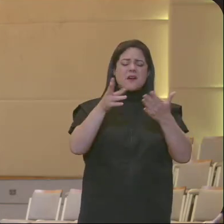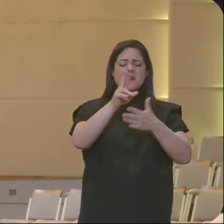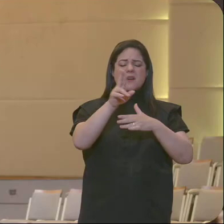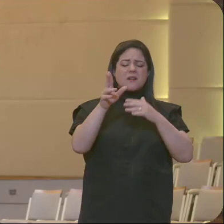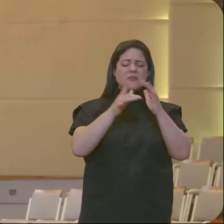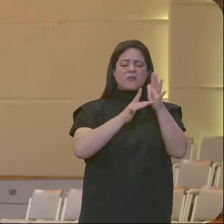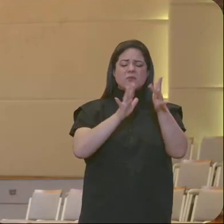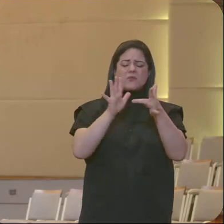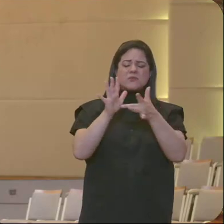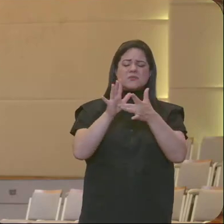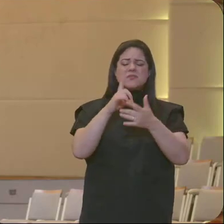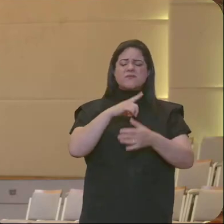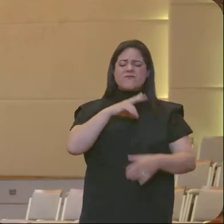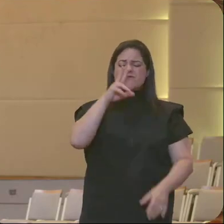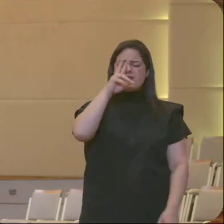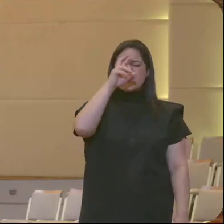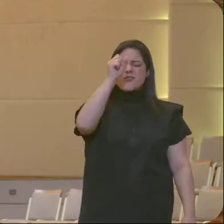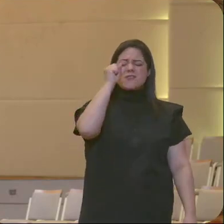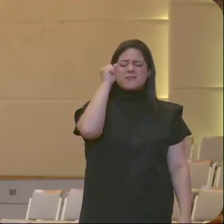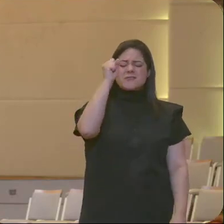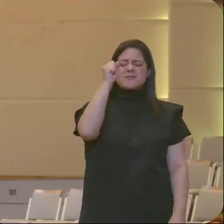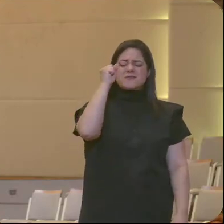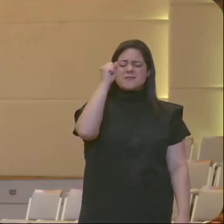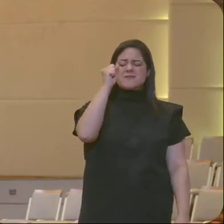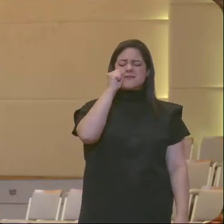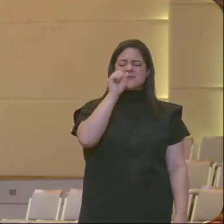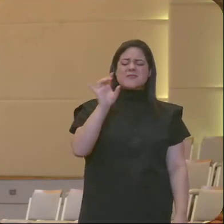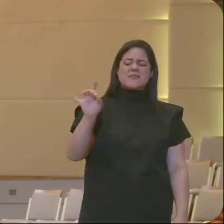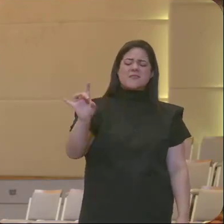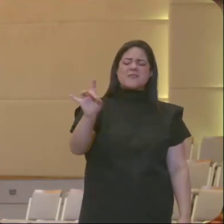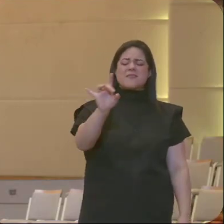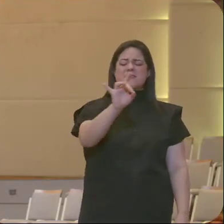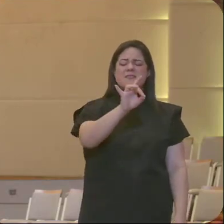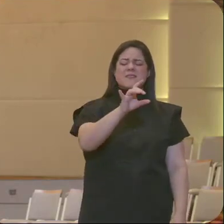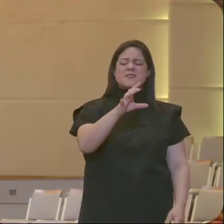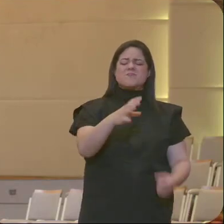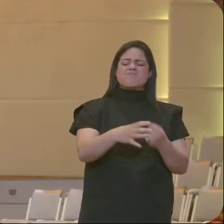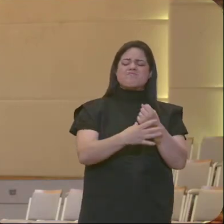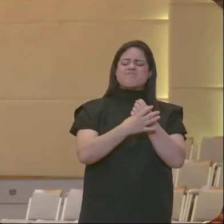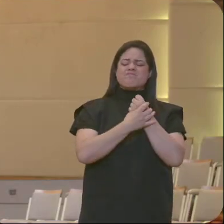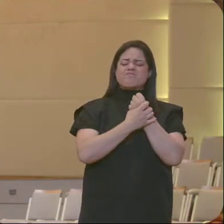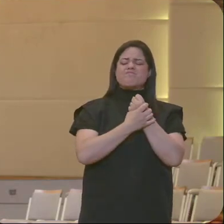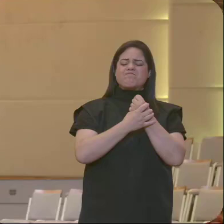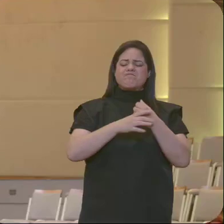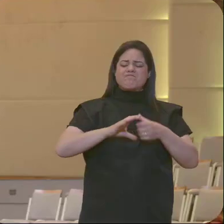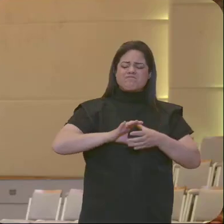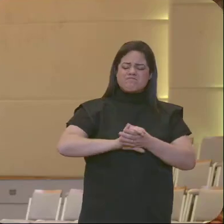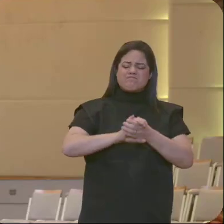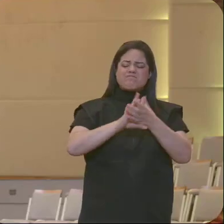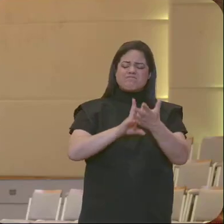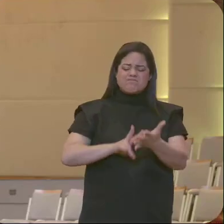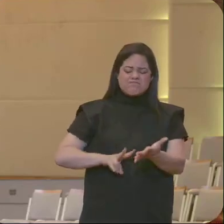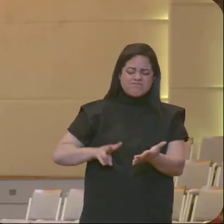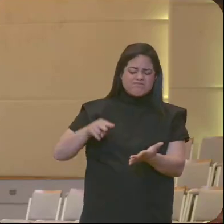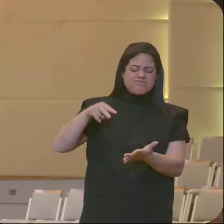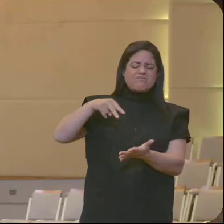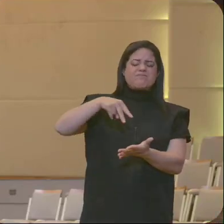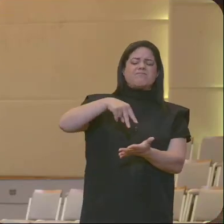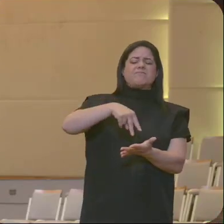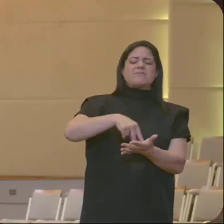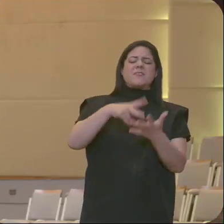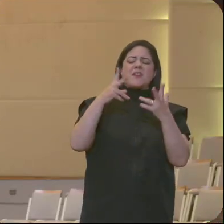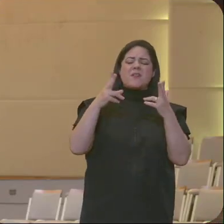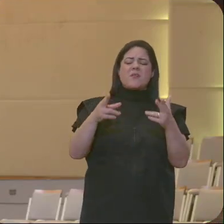de Jesus, o fortalecimento, Pai. Segura, Pai, na mão, levanta, assim como o Senhor fez